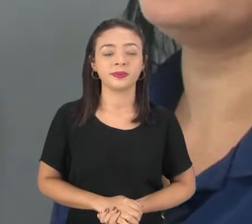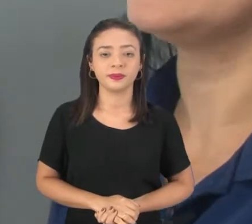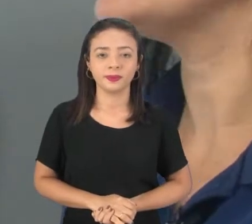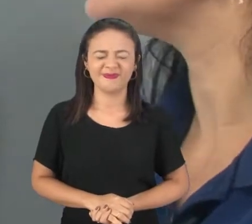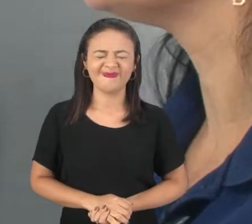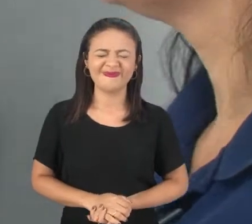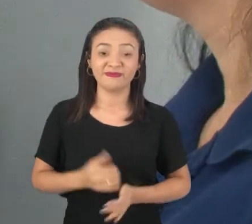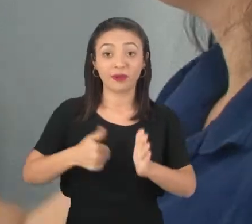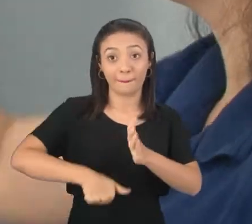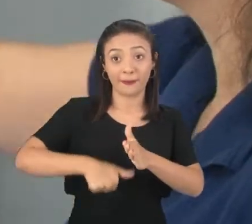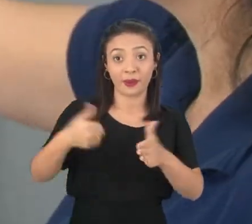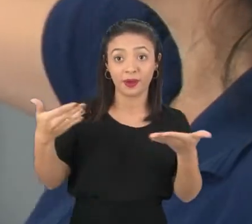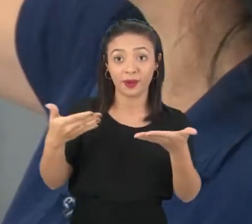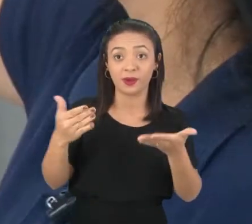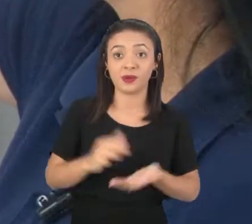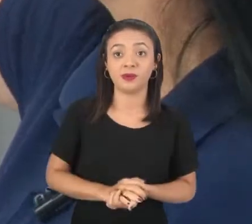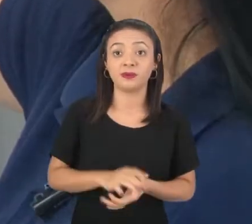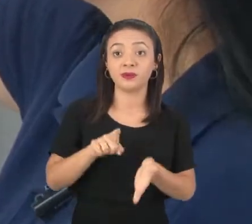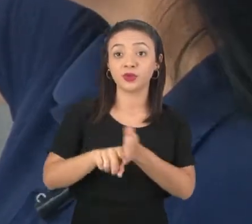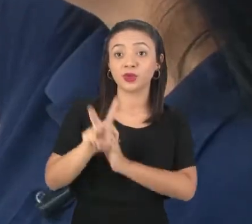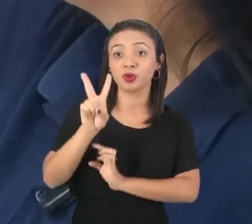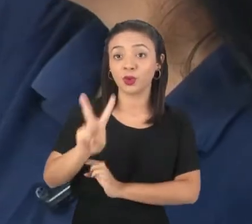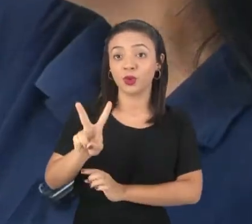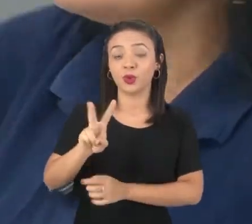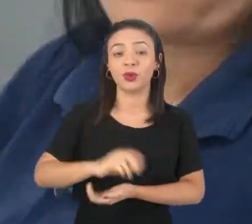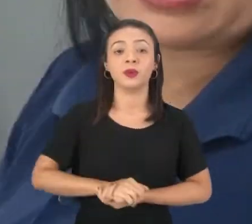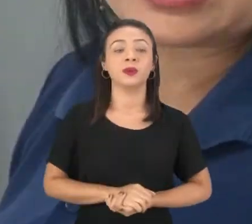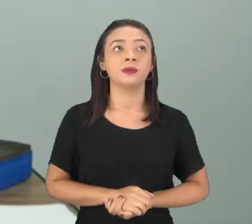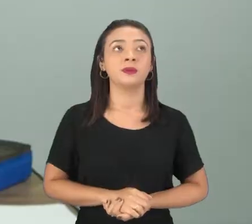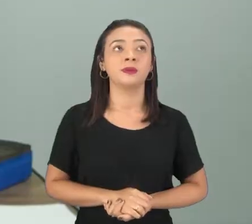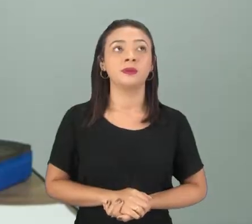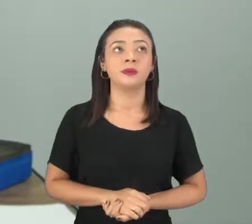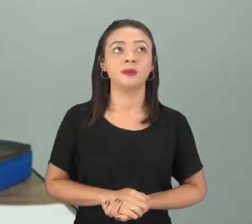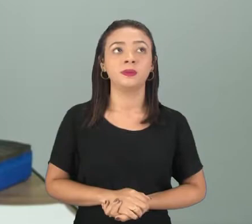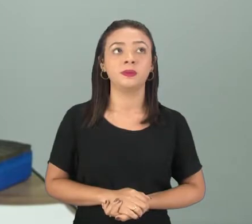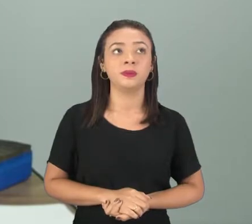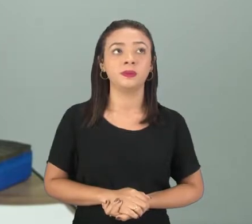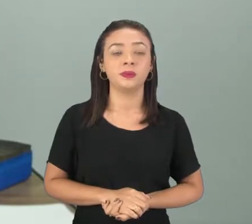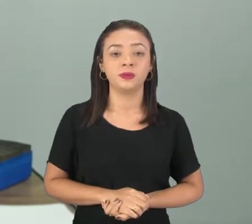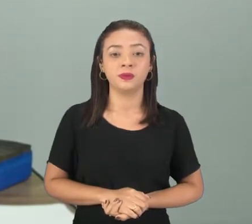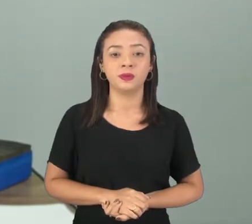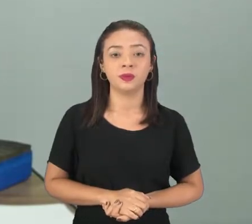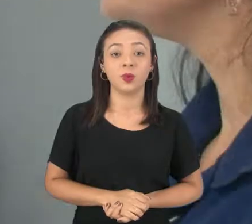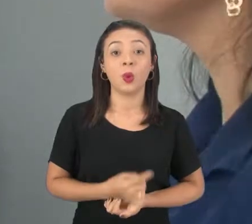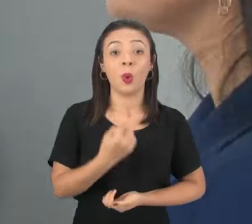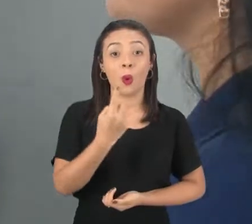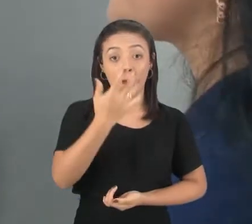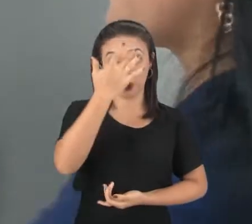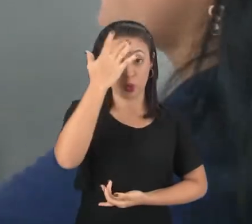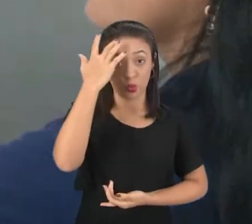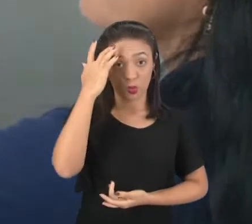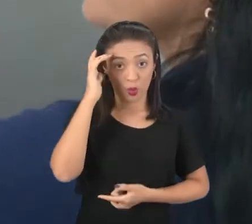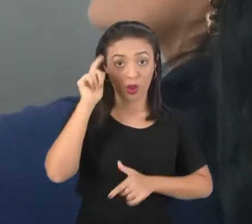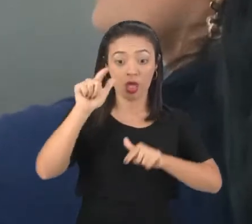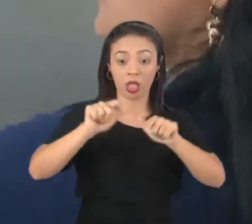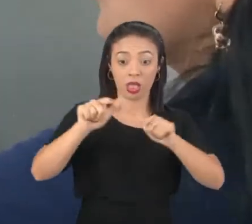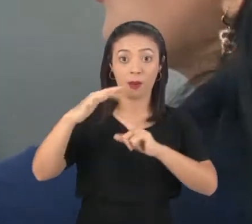uai vamos lá primeira Leais A número dois só Oi para o seguinte um feirante